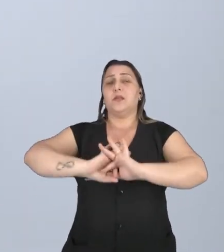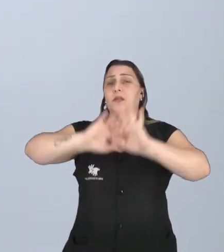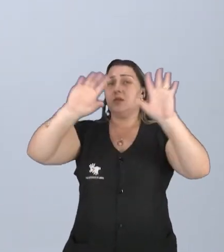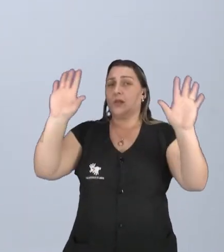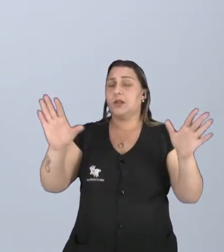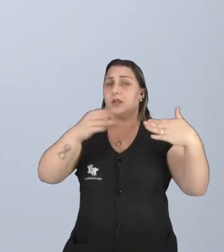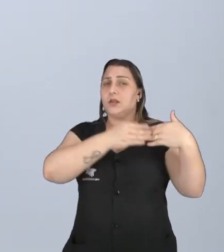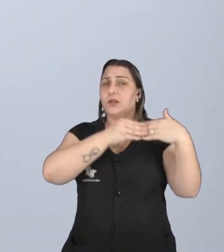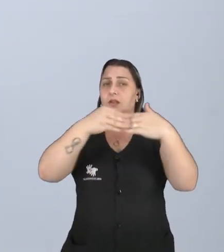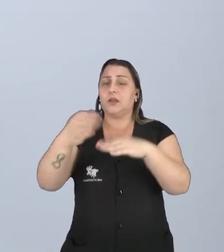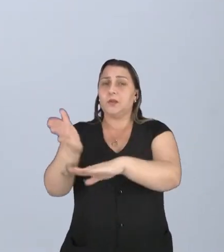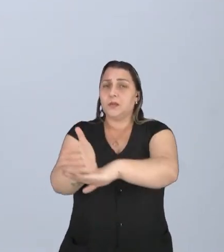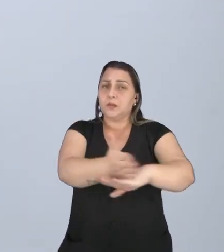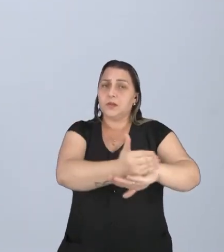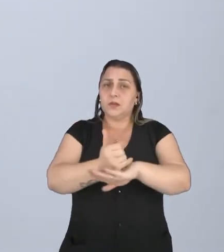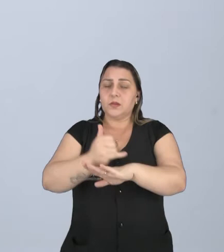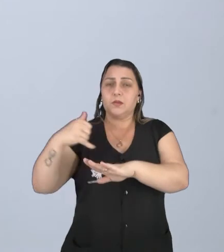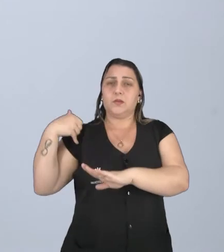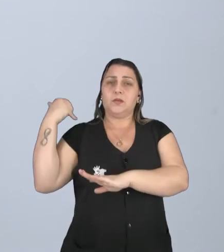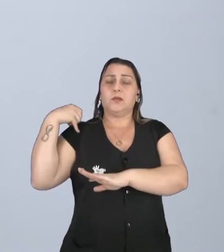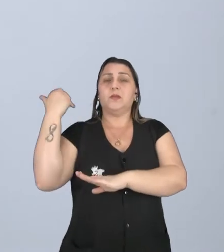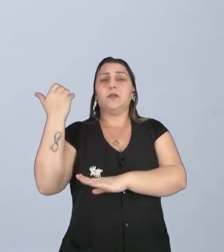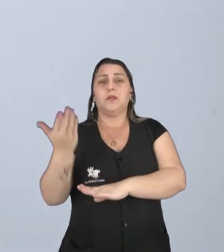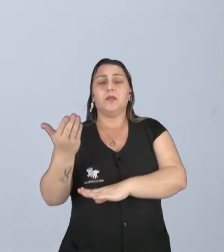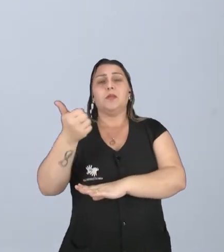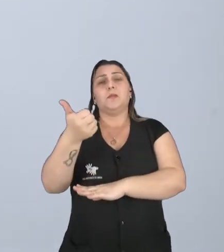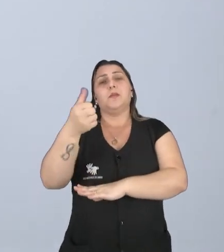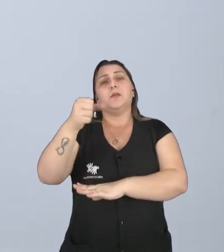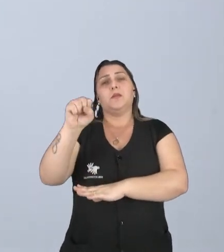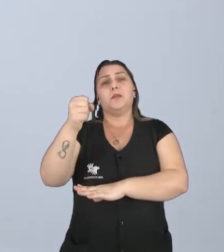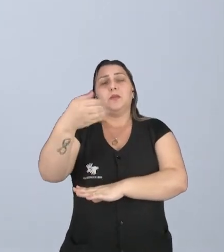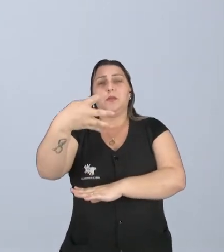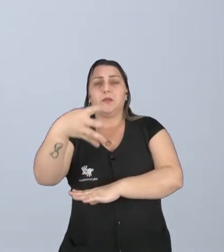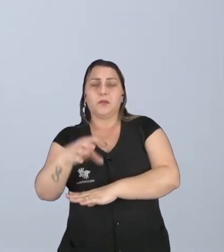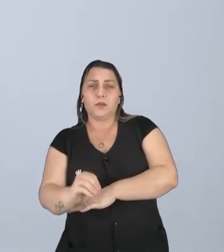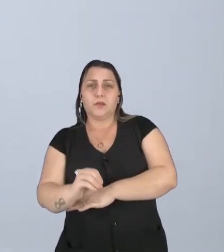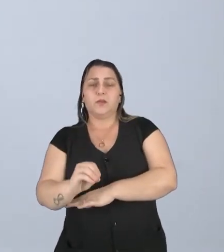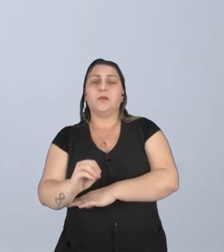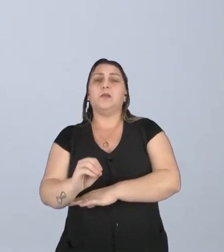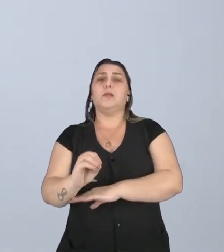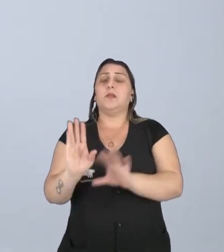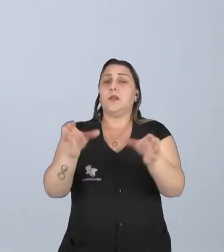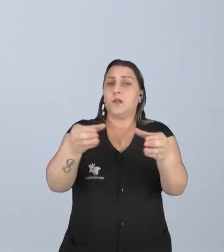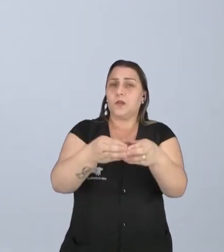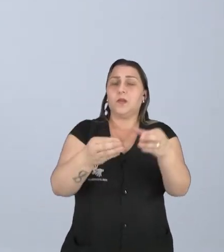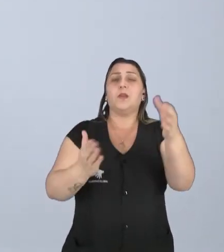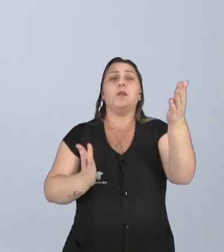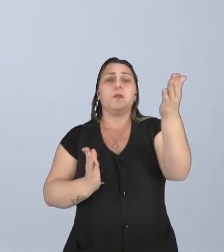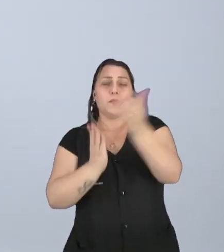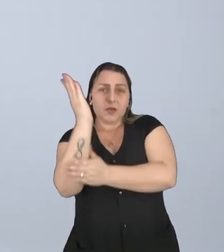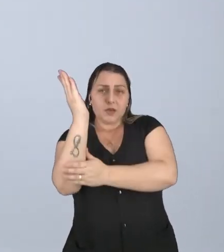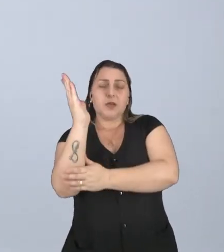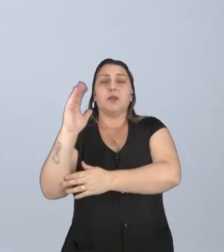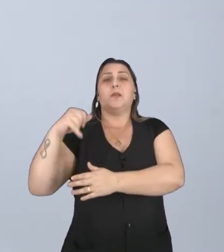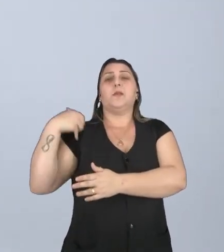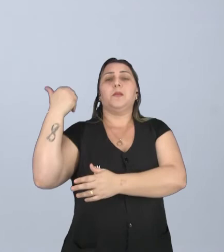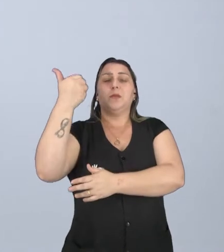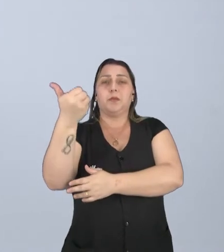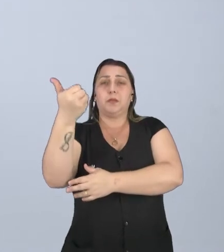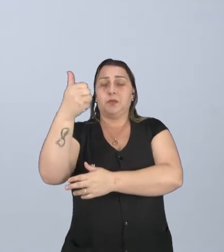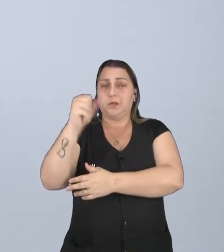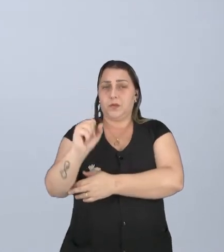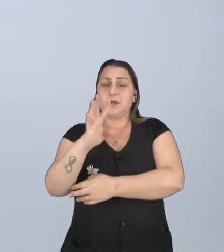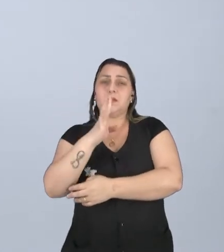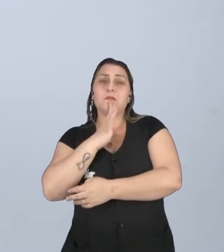eles vão trazer essa antecipação. Em 1840, né, a Assembleia Geral aprova a tese da maioridade, no